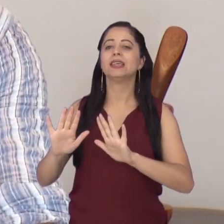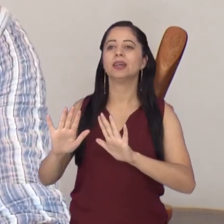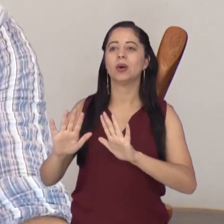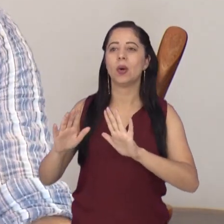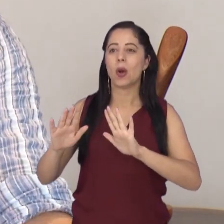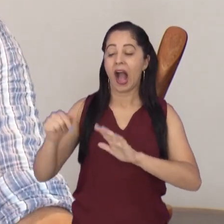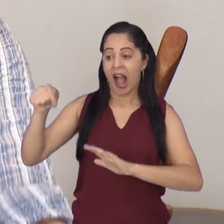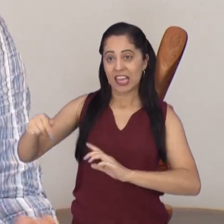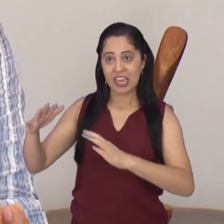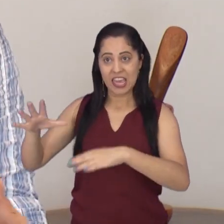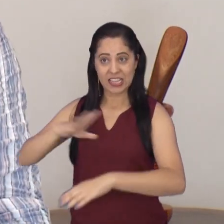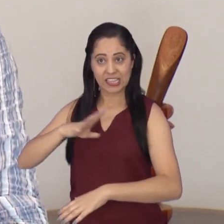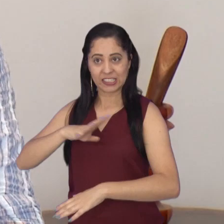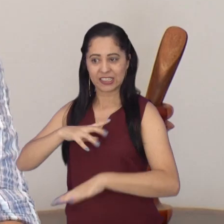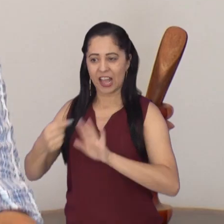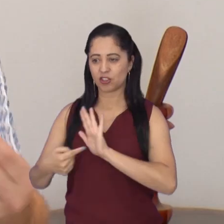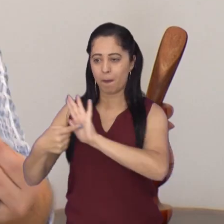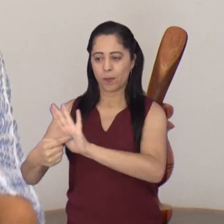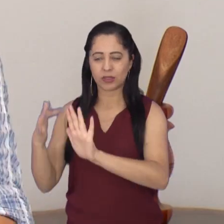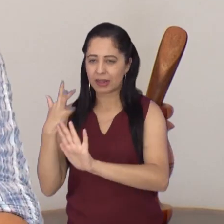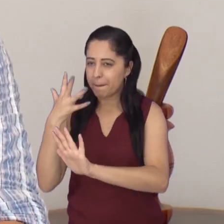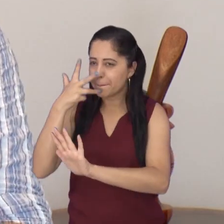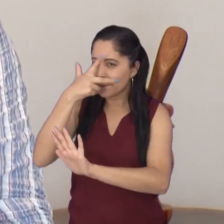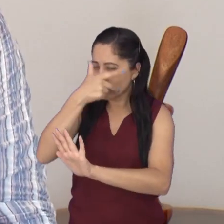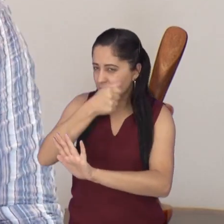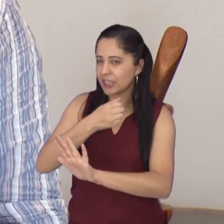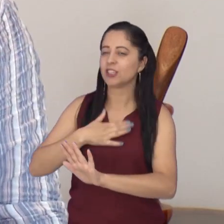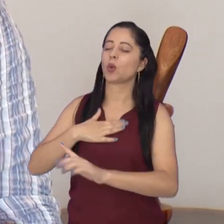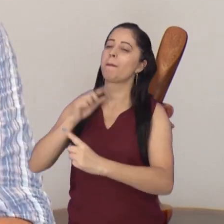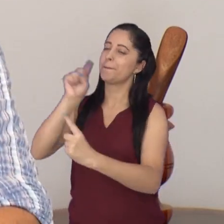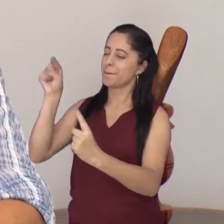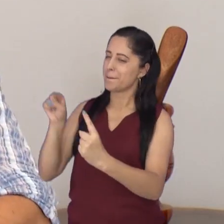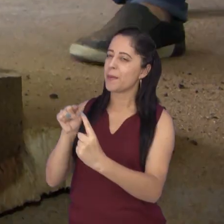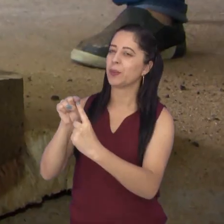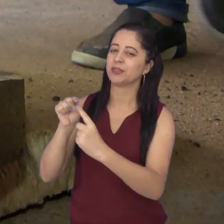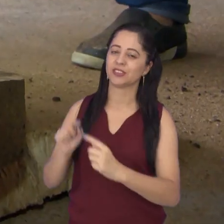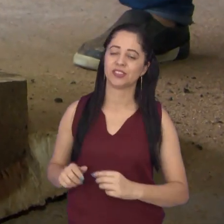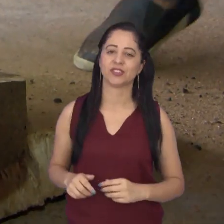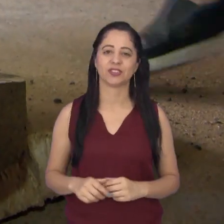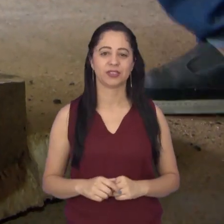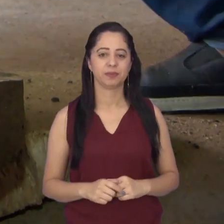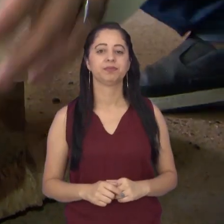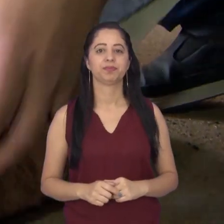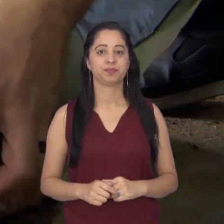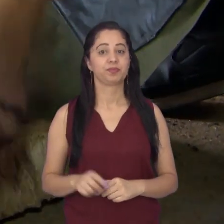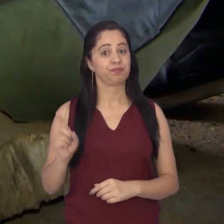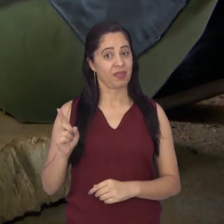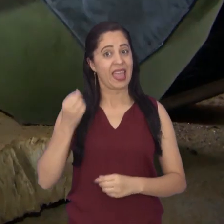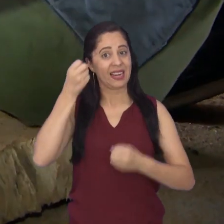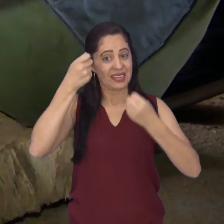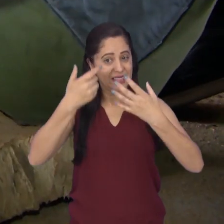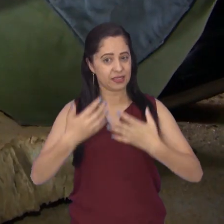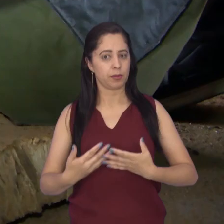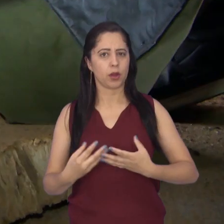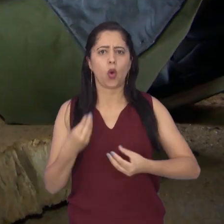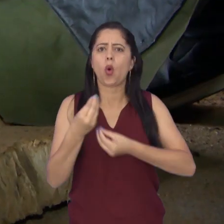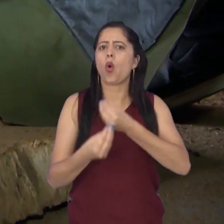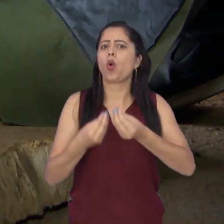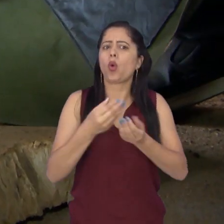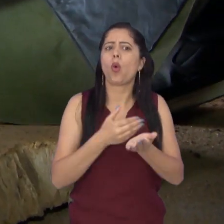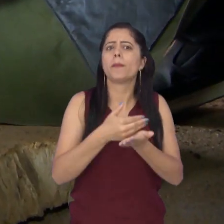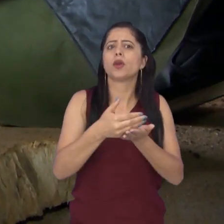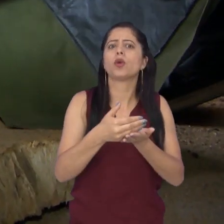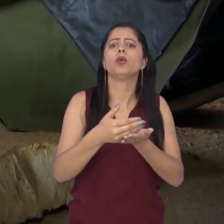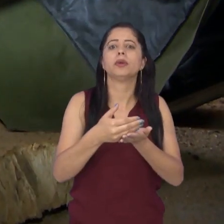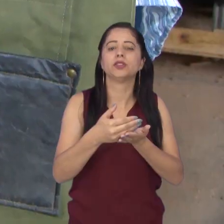beleza natural da madeira virou o novo objetivo aqui do ateliê. Bruno contou pra gente como teve início o trabalho